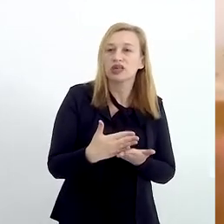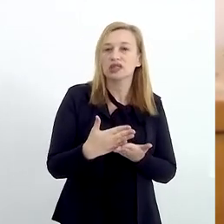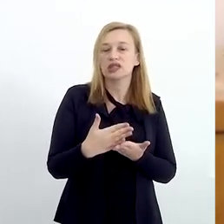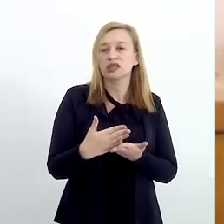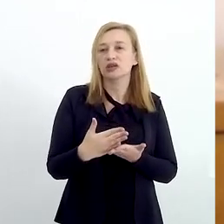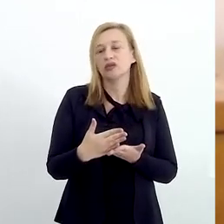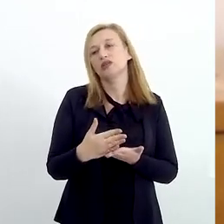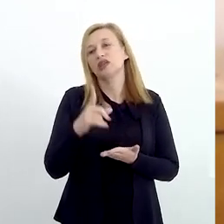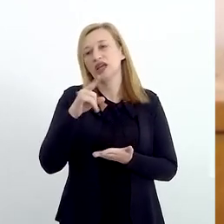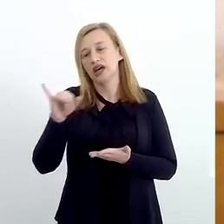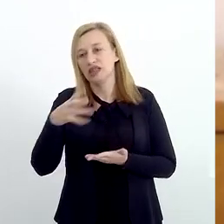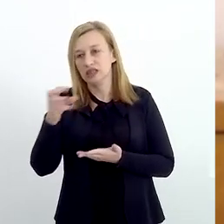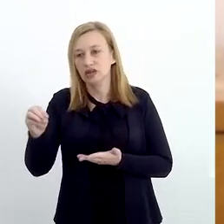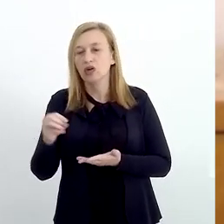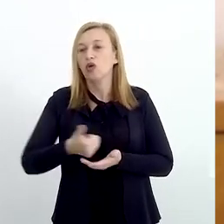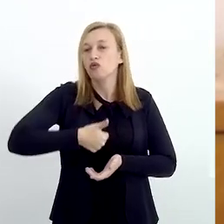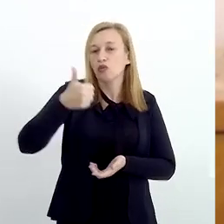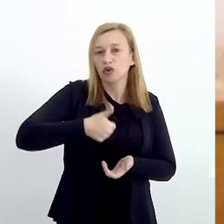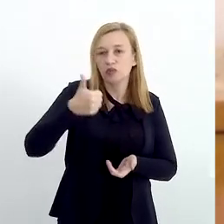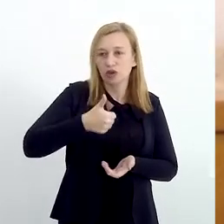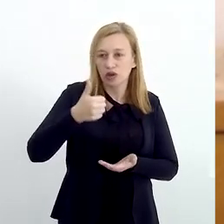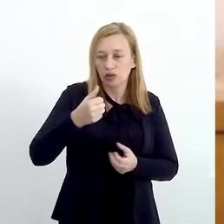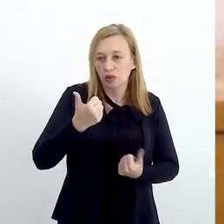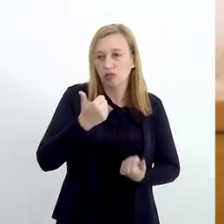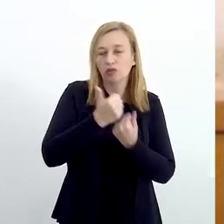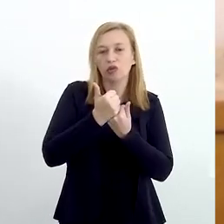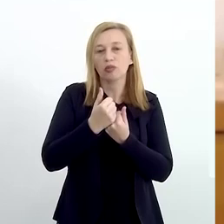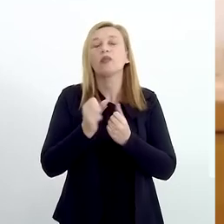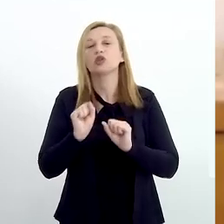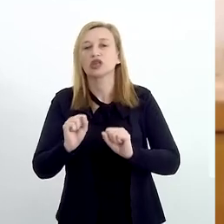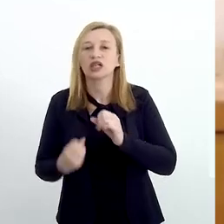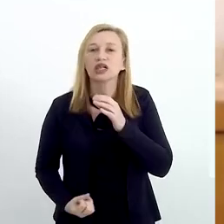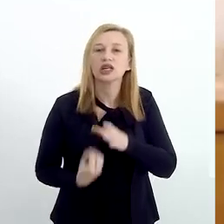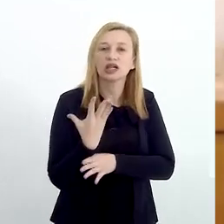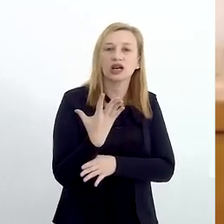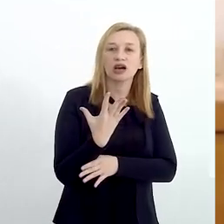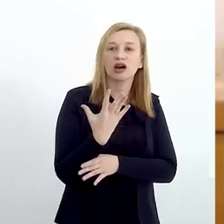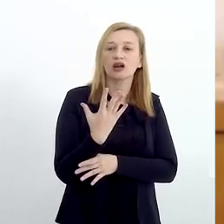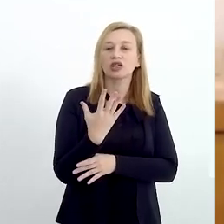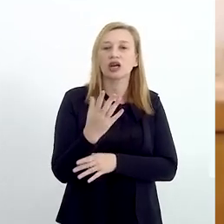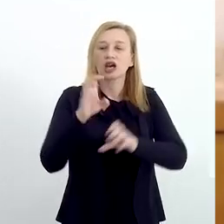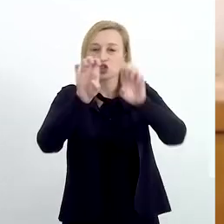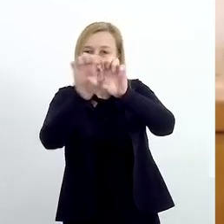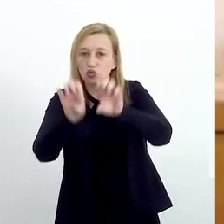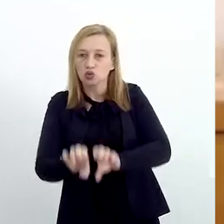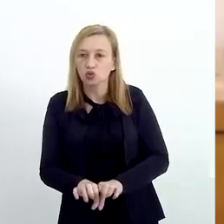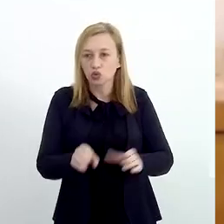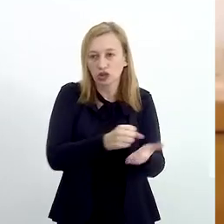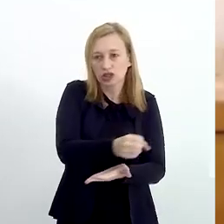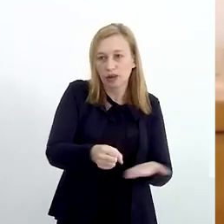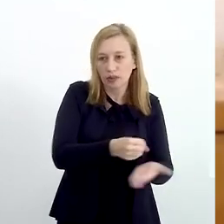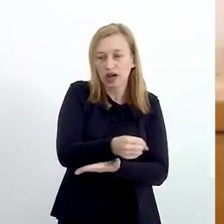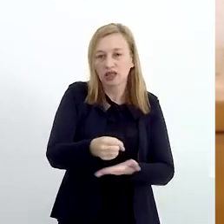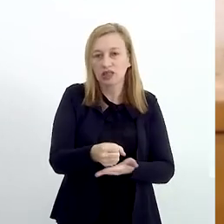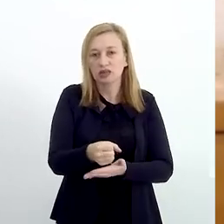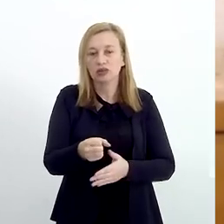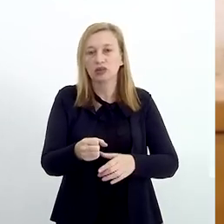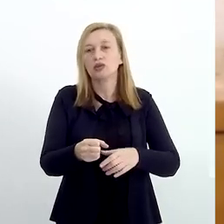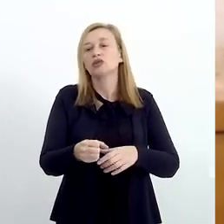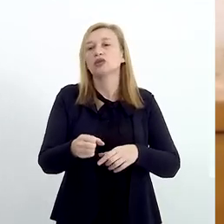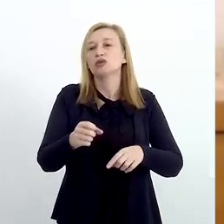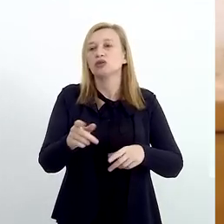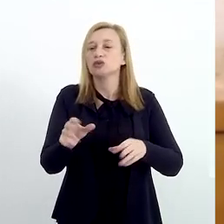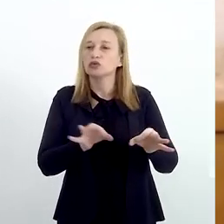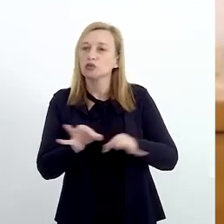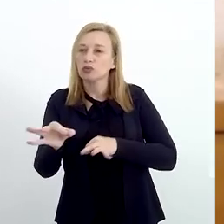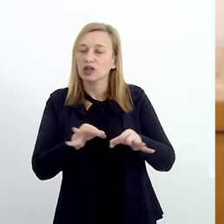mas na verdade nós conversamos no mini de ação que foi um primeiro suporte para poder criar as estruturas básicas